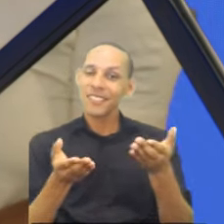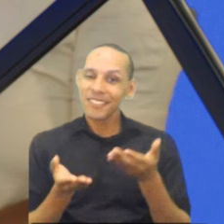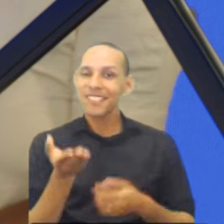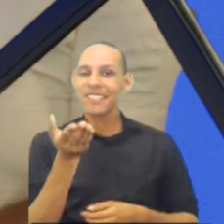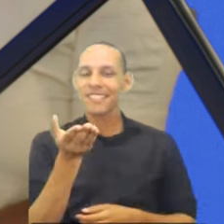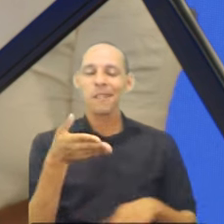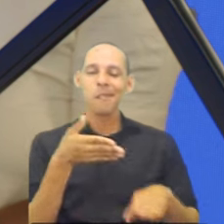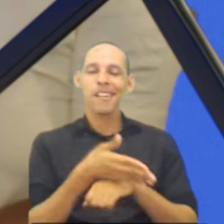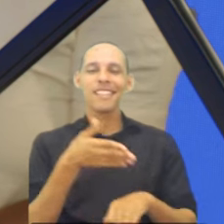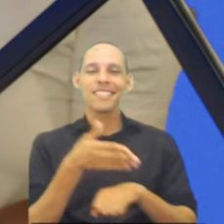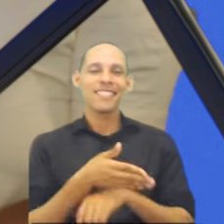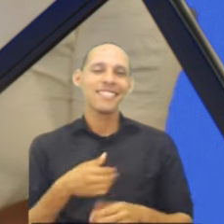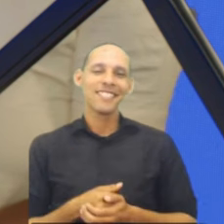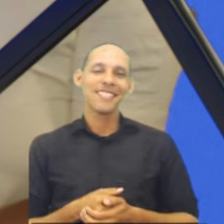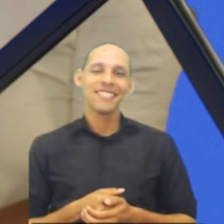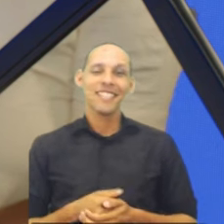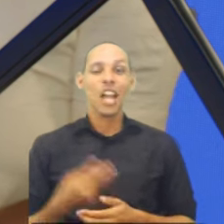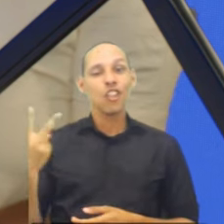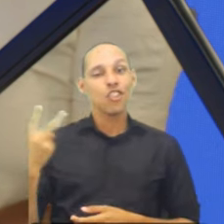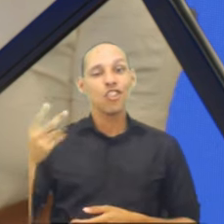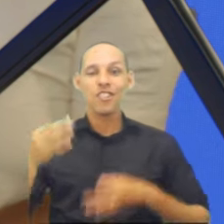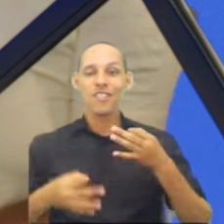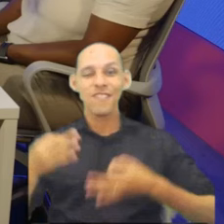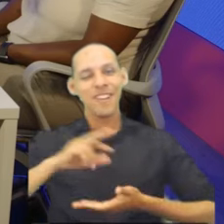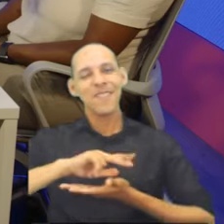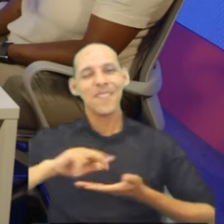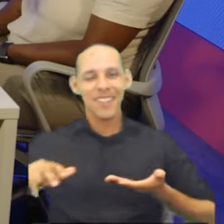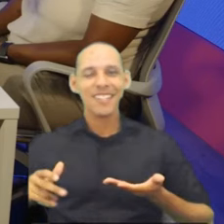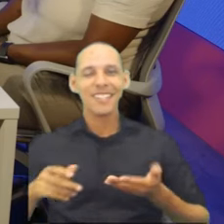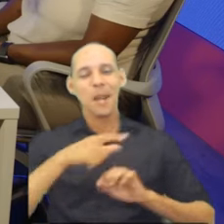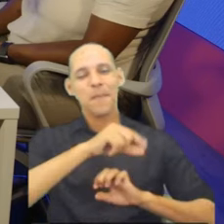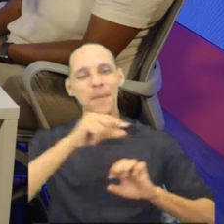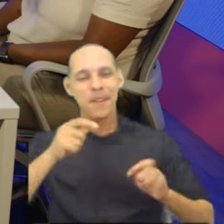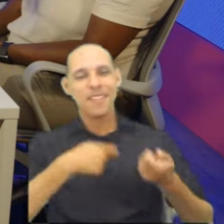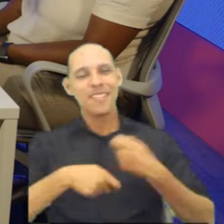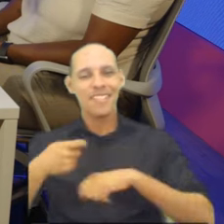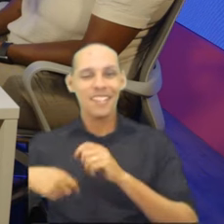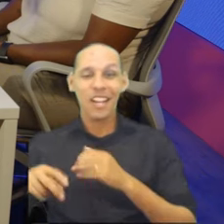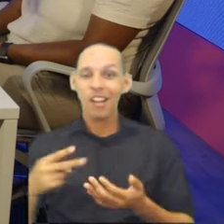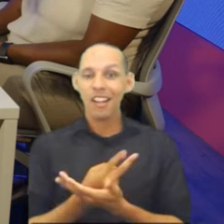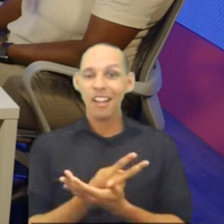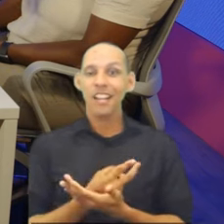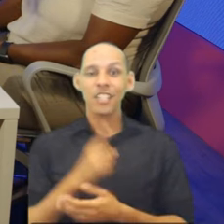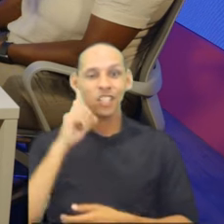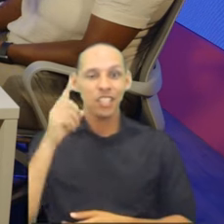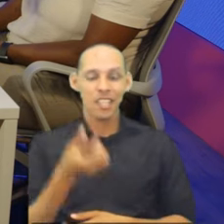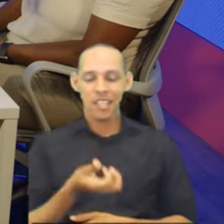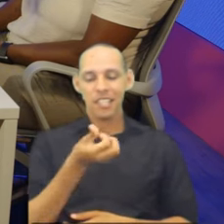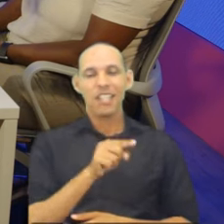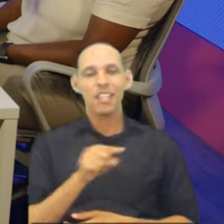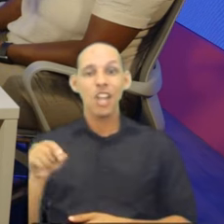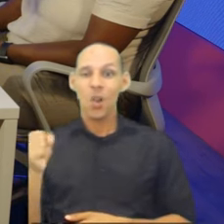tenho um convite né para vocês participarem do segundo Fórum de diversidade empreendedorismo e negócios que vai acontecer de